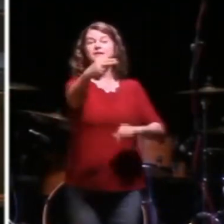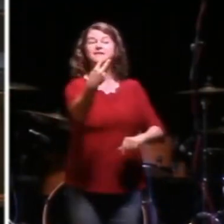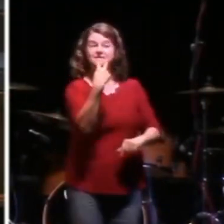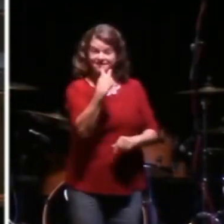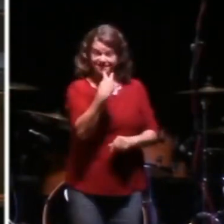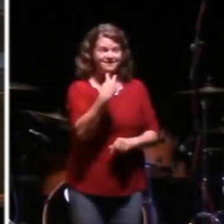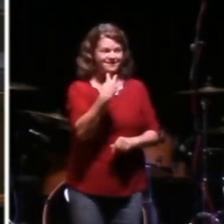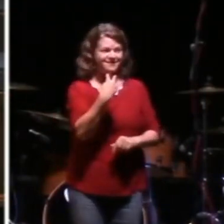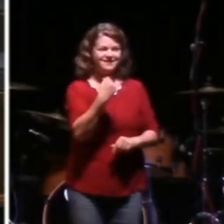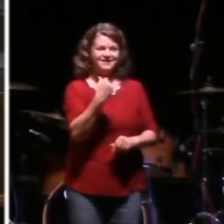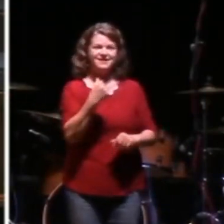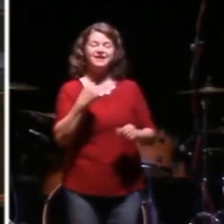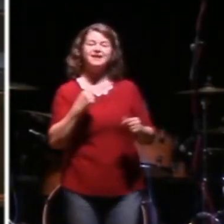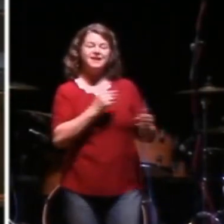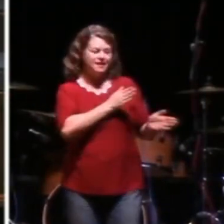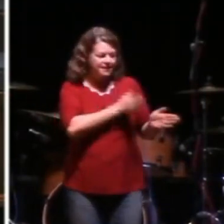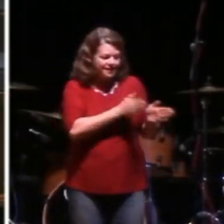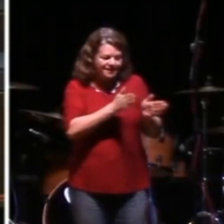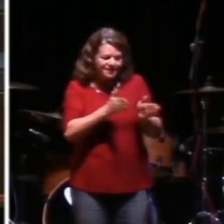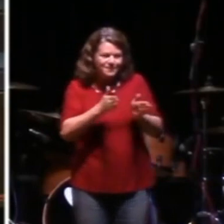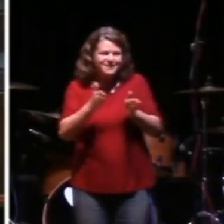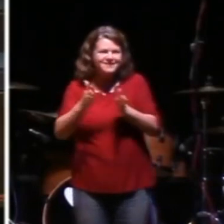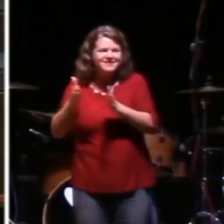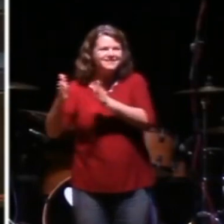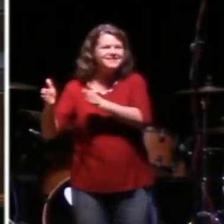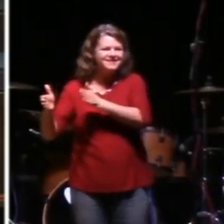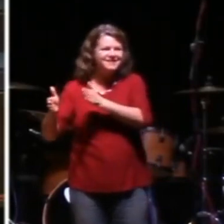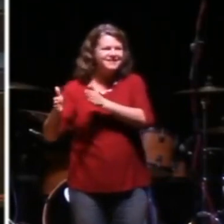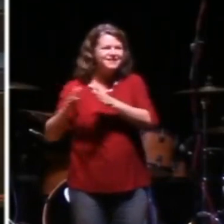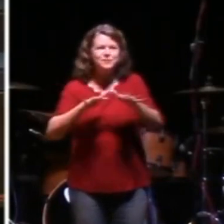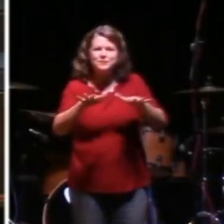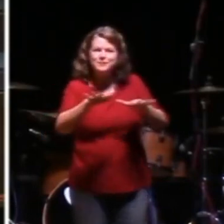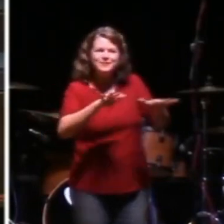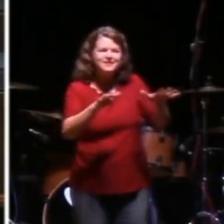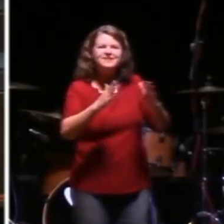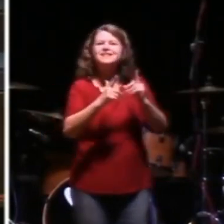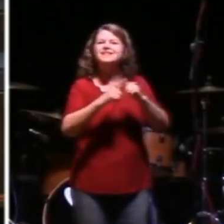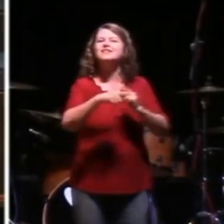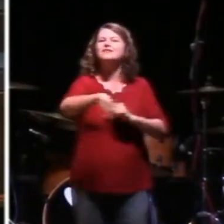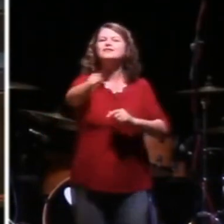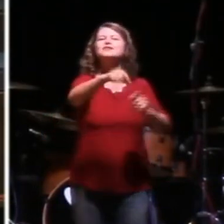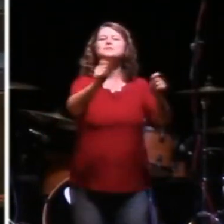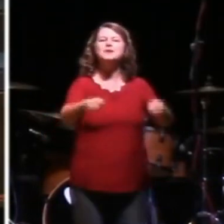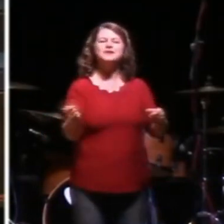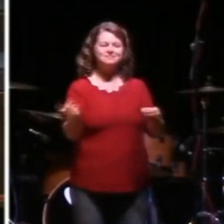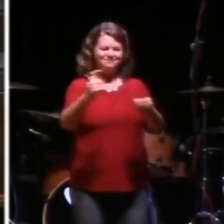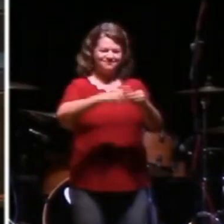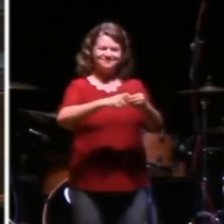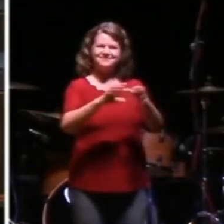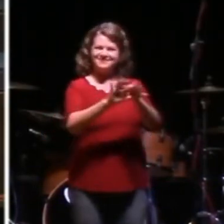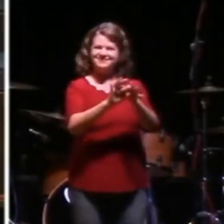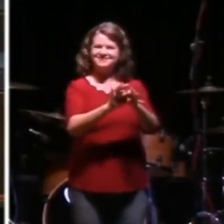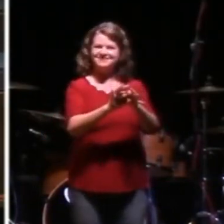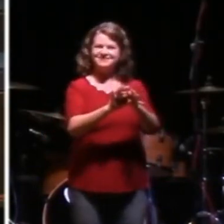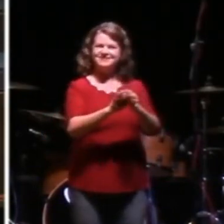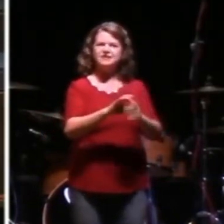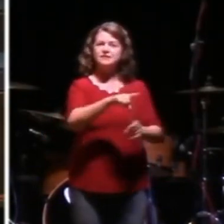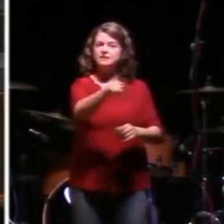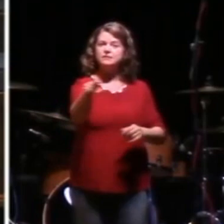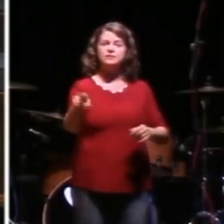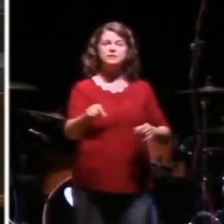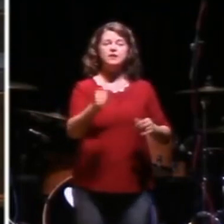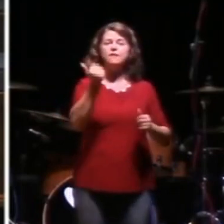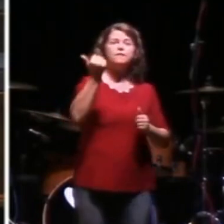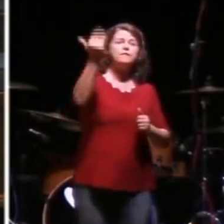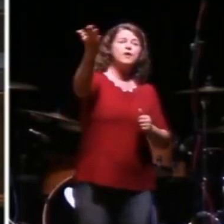conosco cada passo cada mover da igreja você pode fazer parte disso se você tá fora